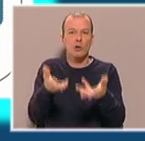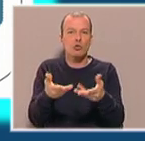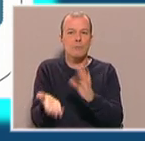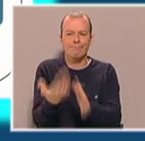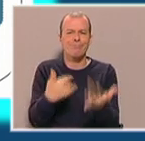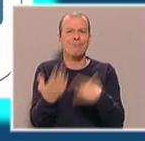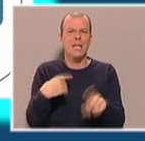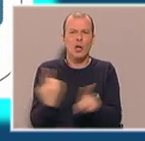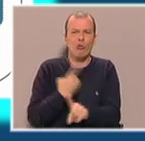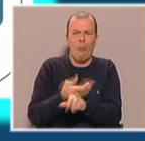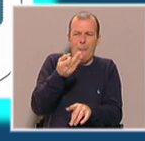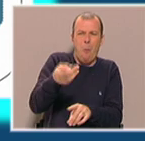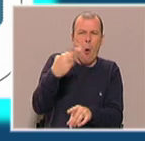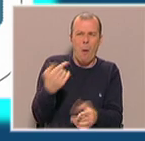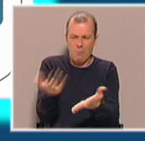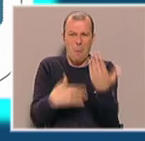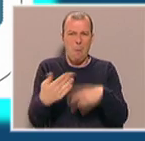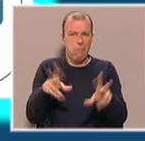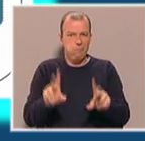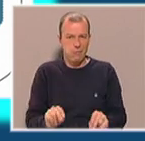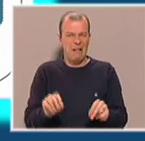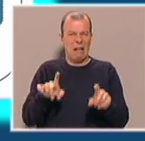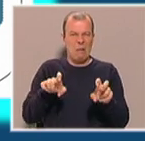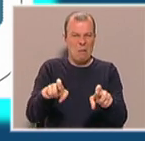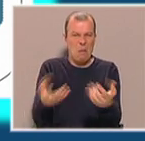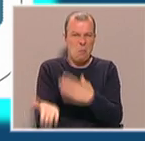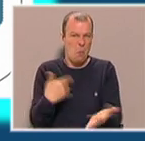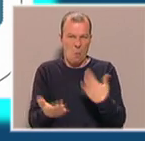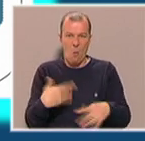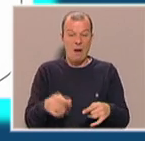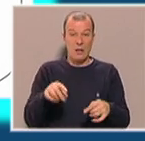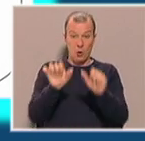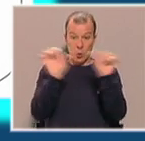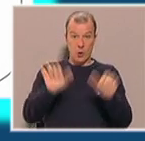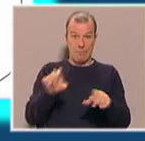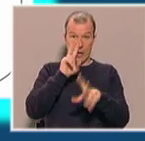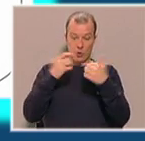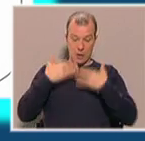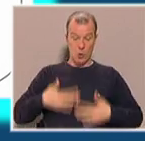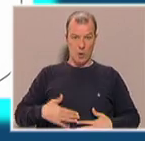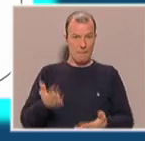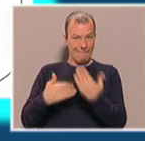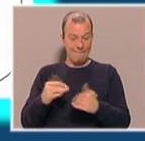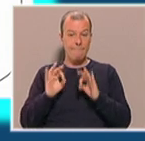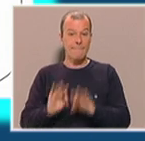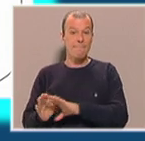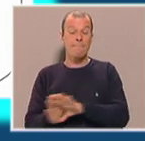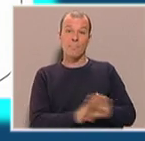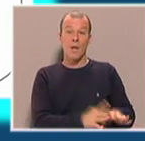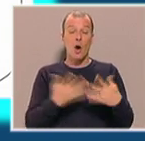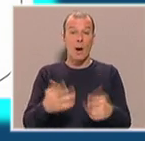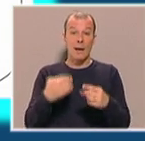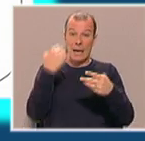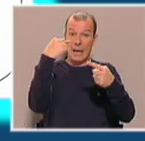remover poeiras, a remover micróbios do nosso sistema respiratório. Vamos agora ver então